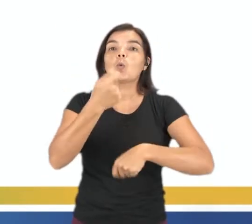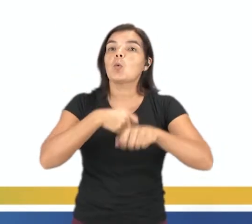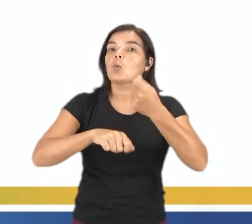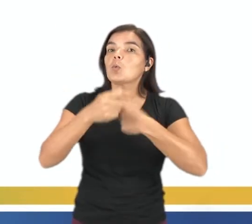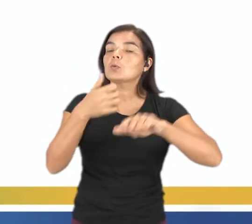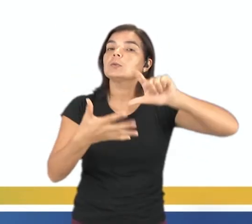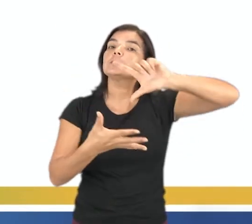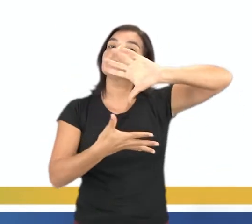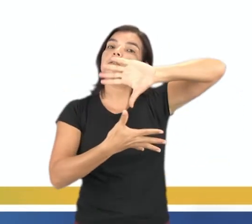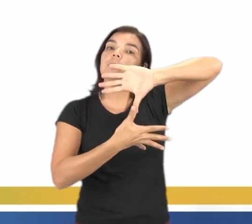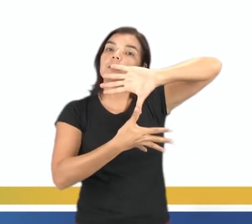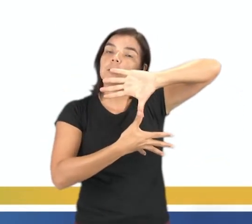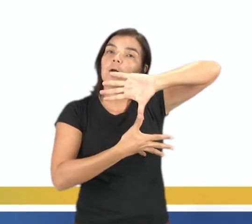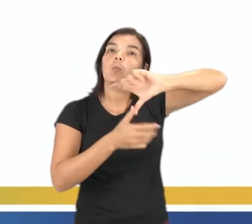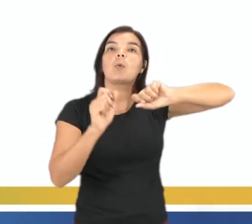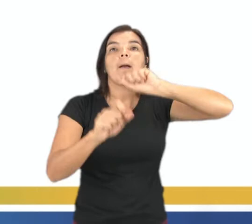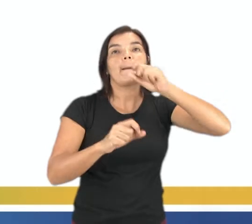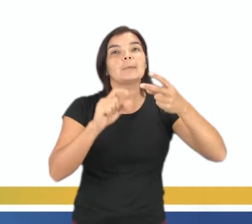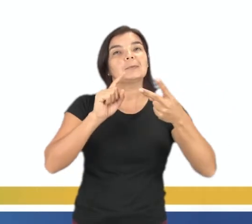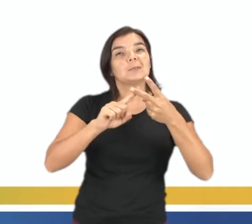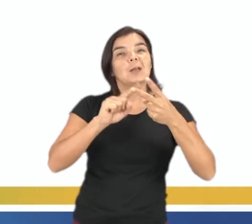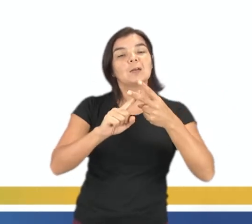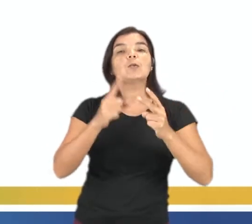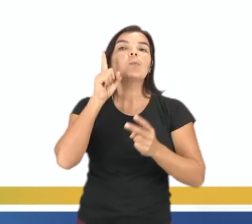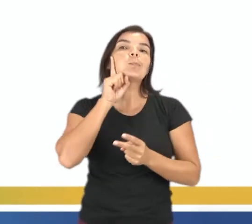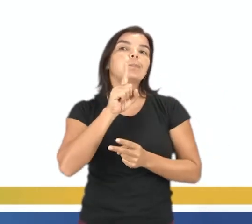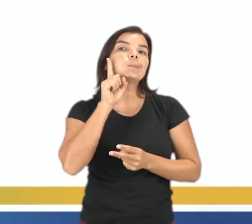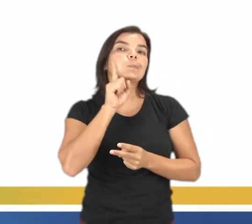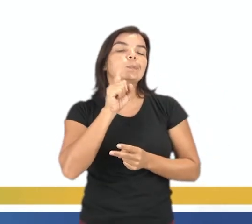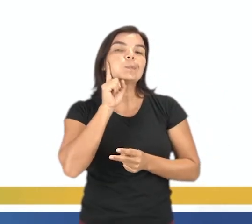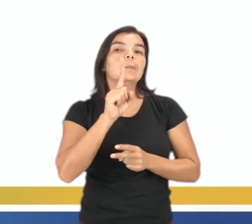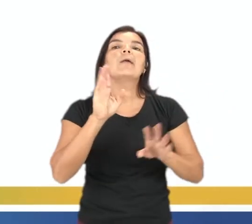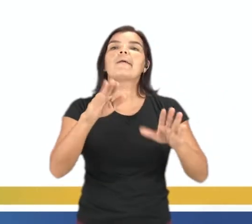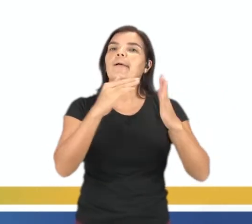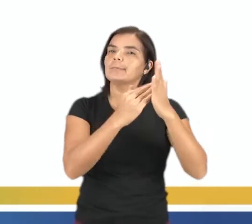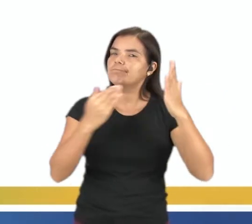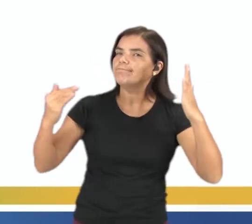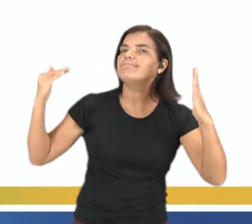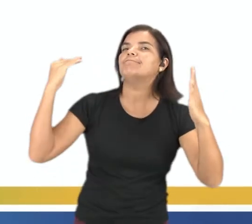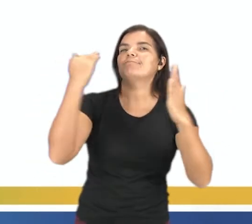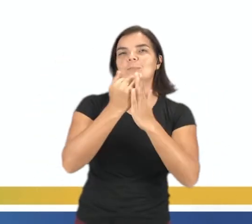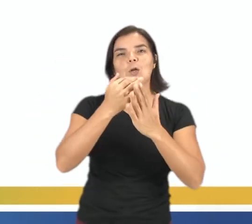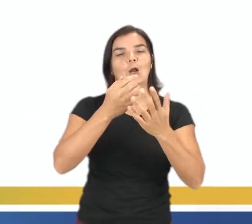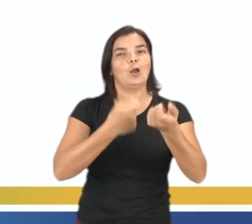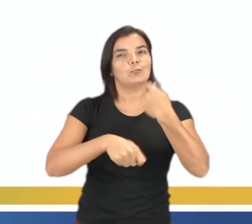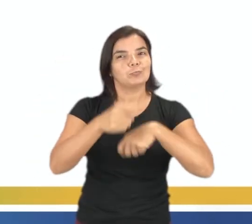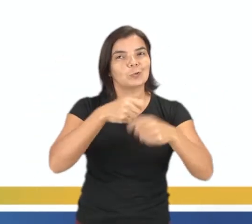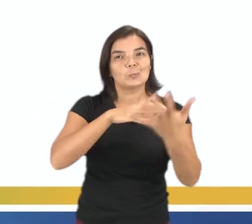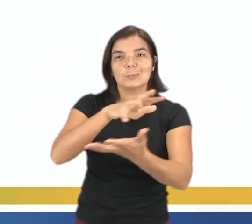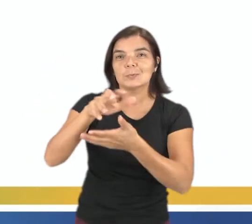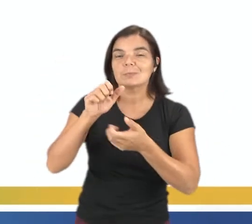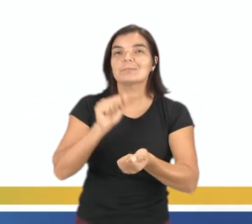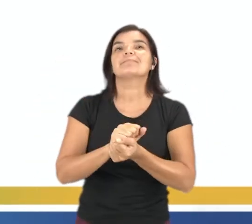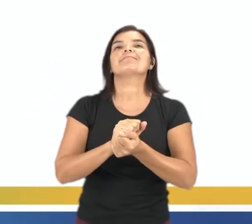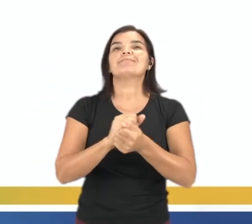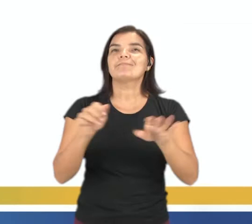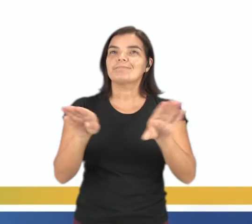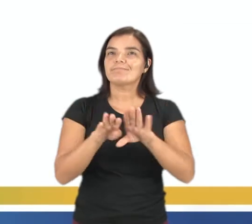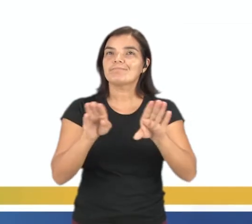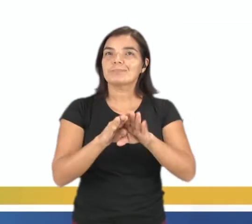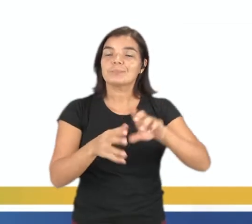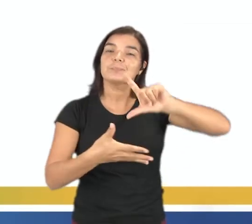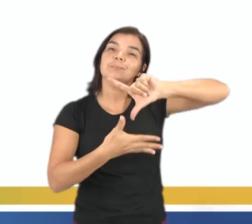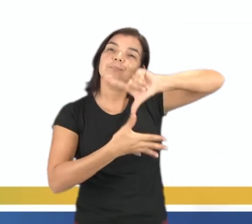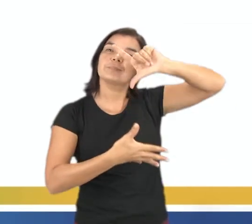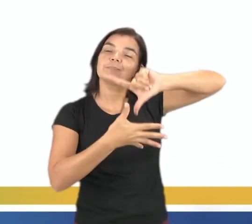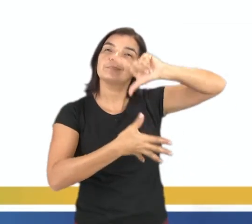das Américas, atrás apenas dos Estados Unidos, que é a maior economia do mundo. É a maior economia da